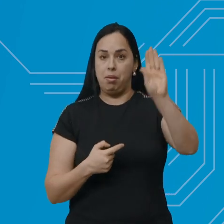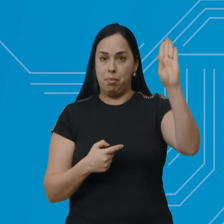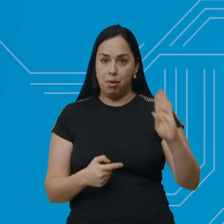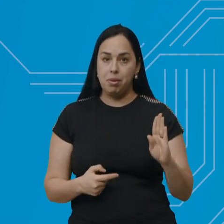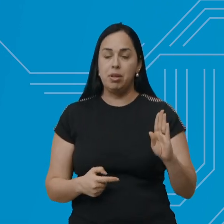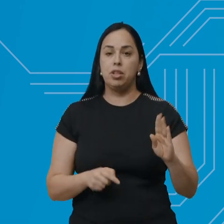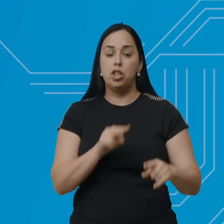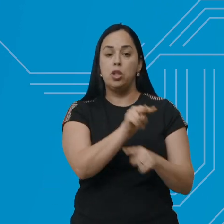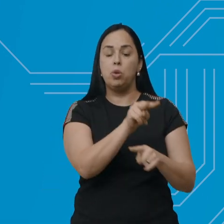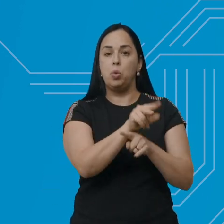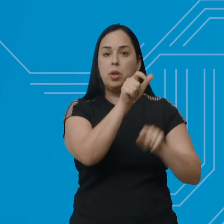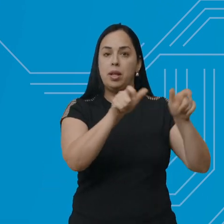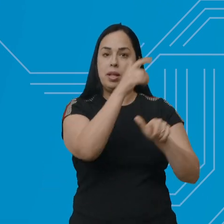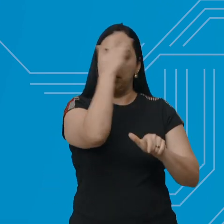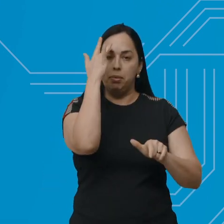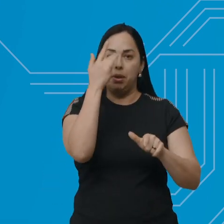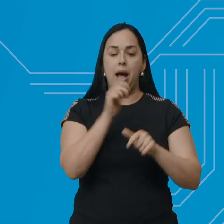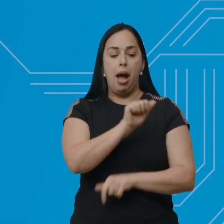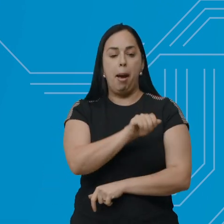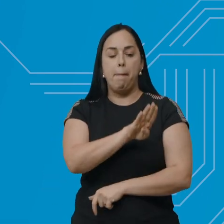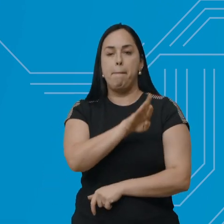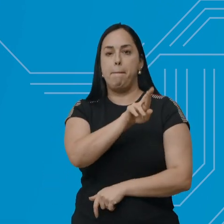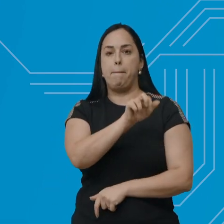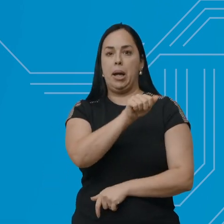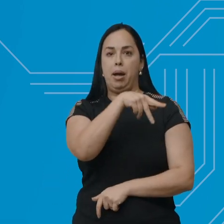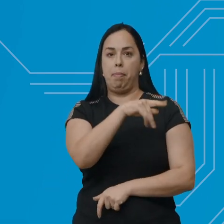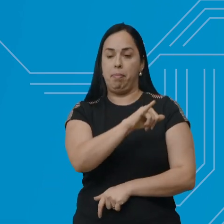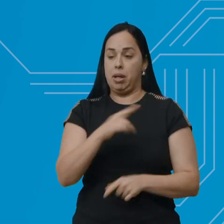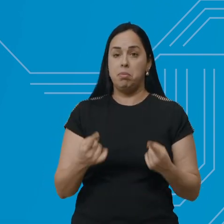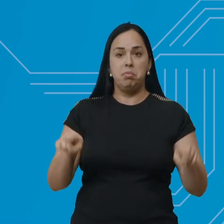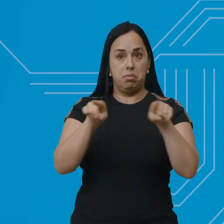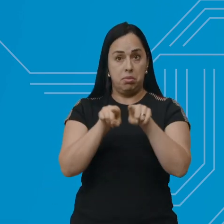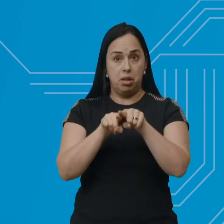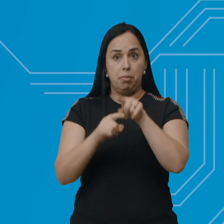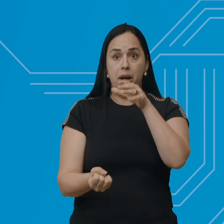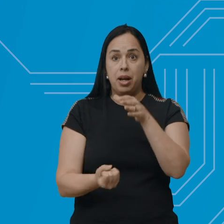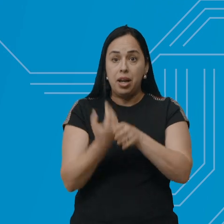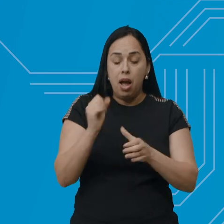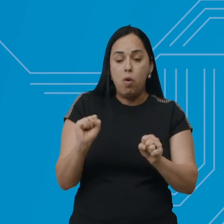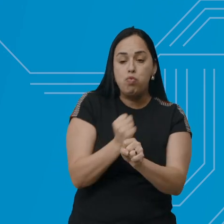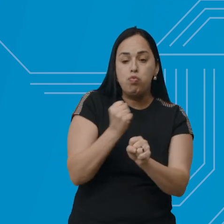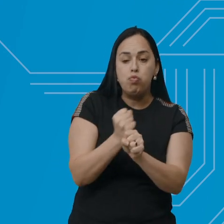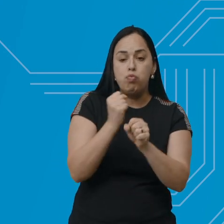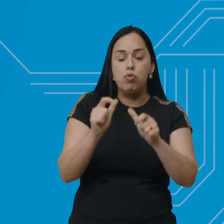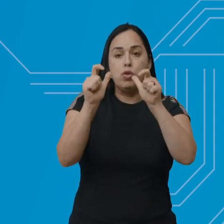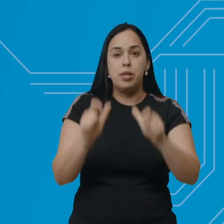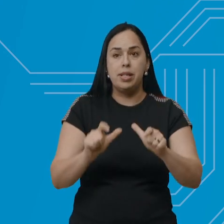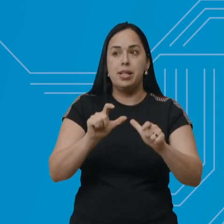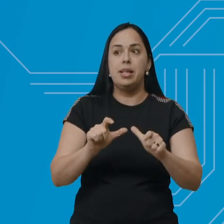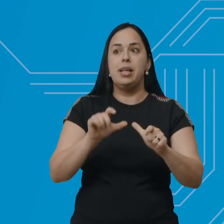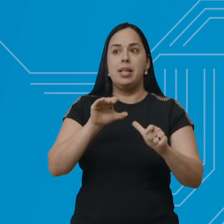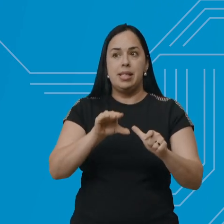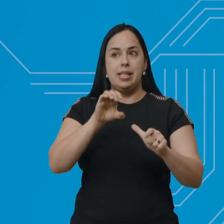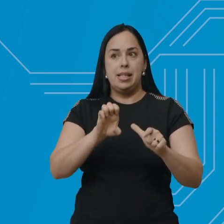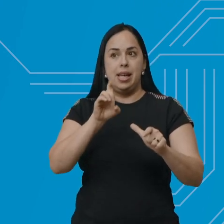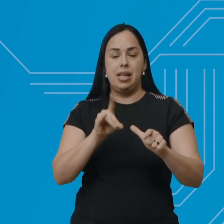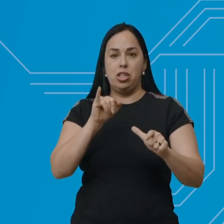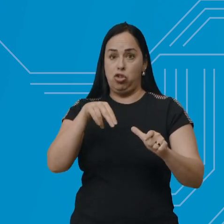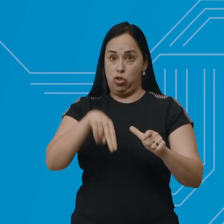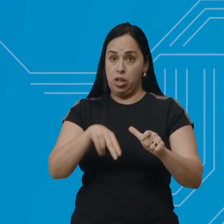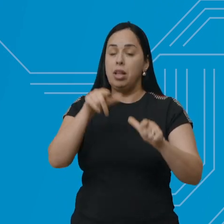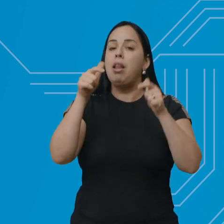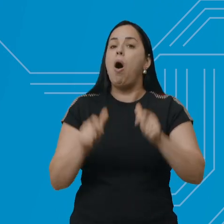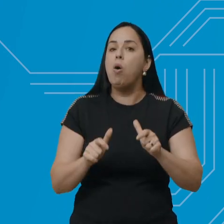colaboração com a Associação Brasileira de Proteção ao Indivíduo, a ABRAP, para o desenvolvimento do Centro de Educação Infantil, o